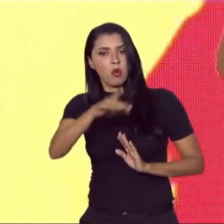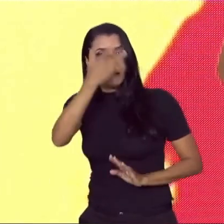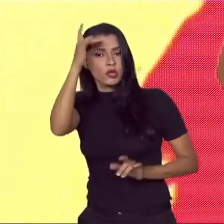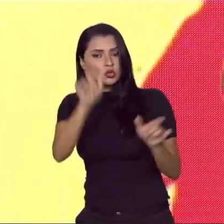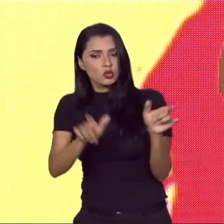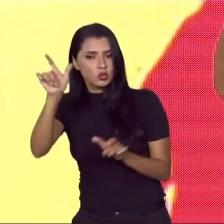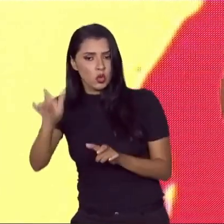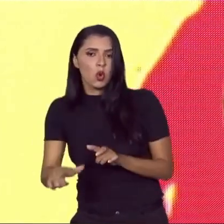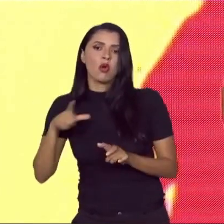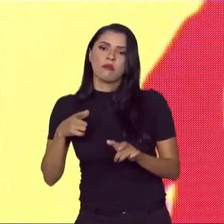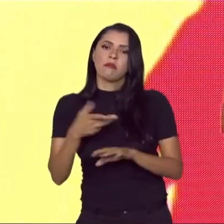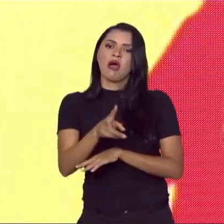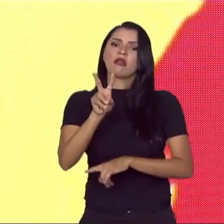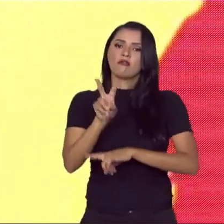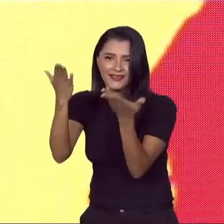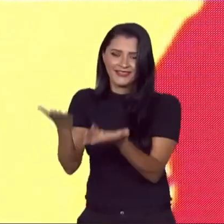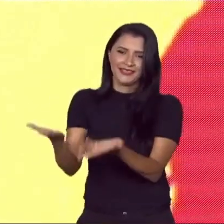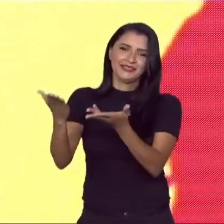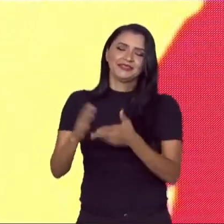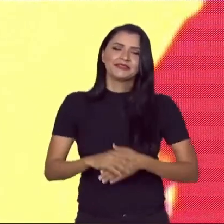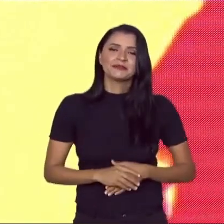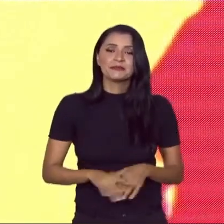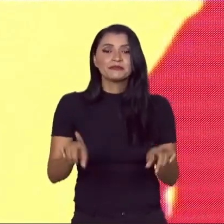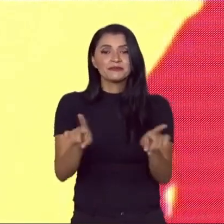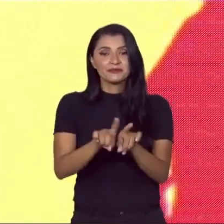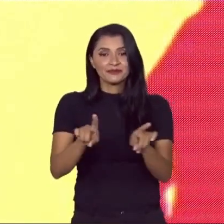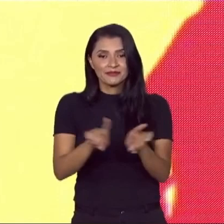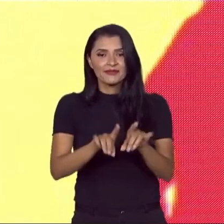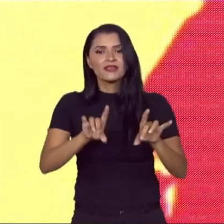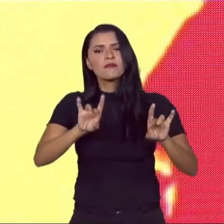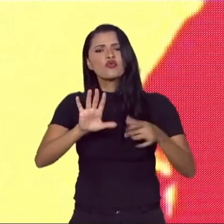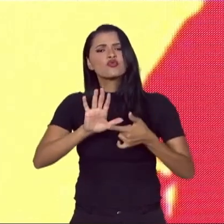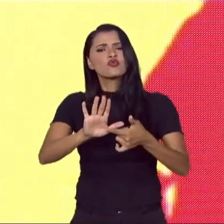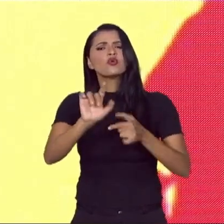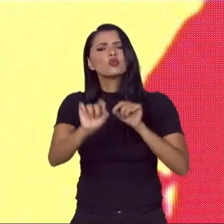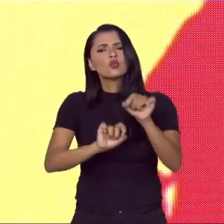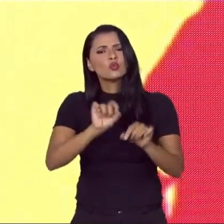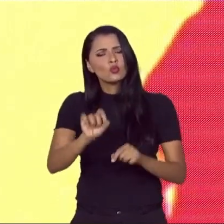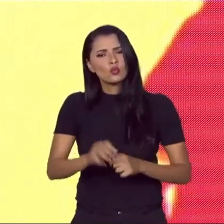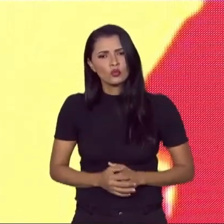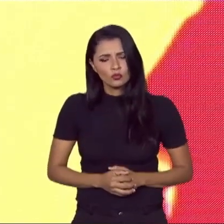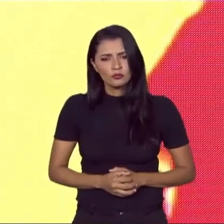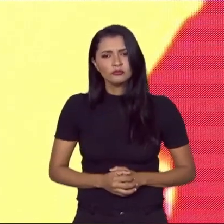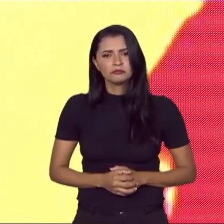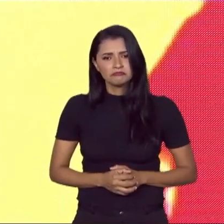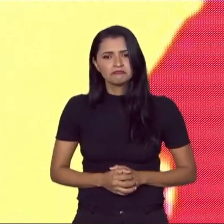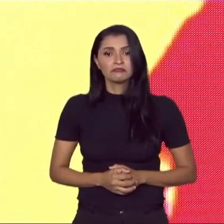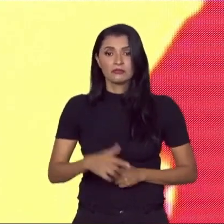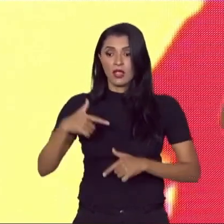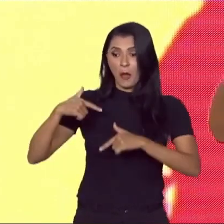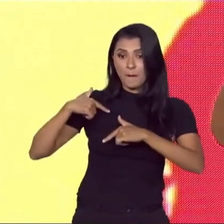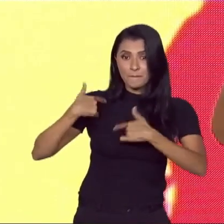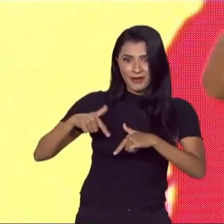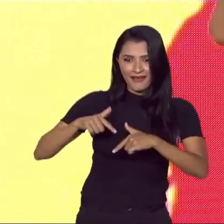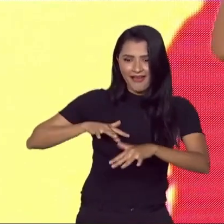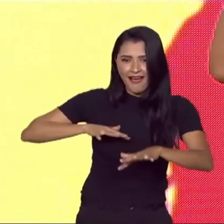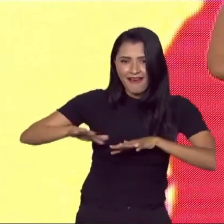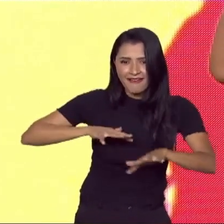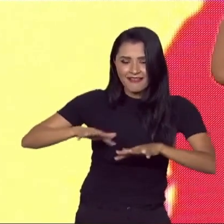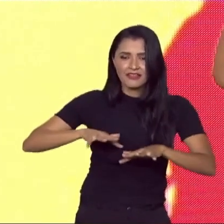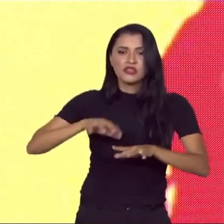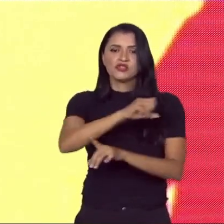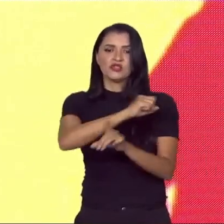as vagas, para a reserva de vagas. E também destacar aqui a atuação dos movimentos